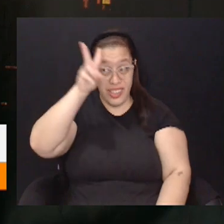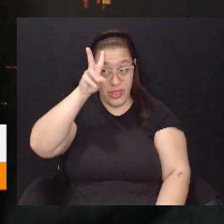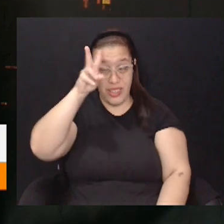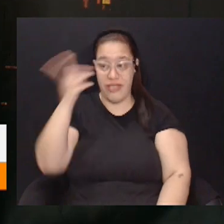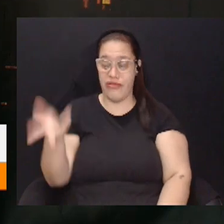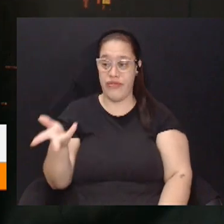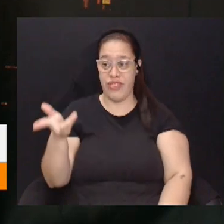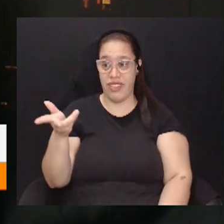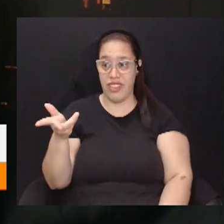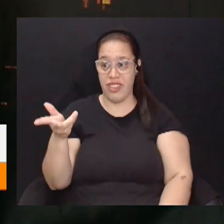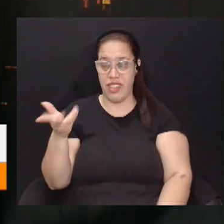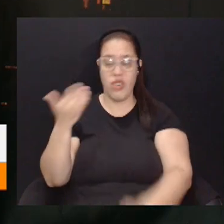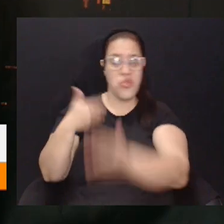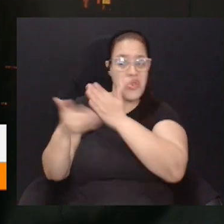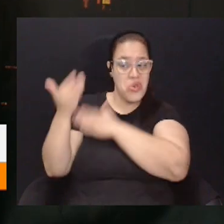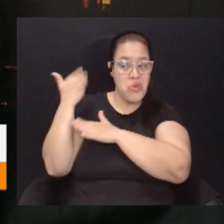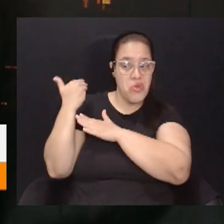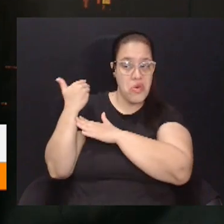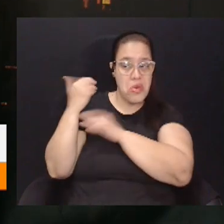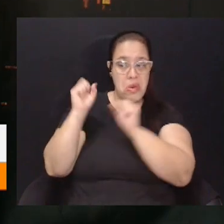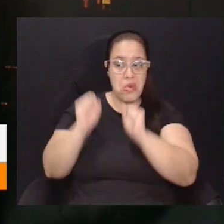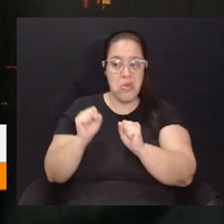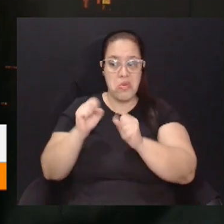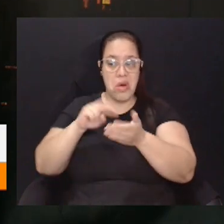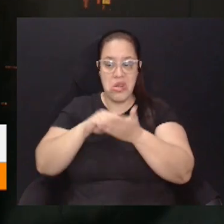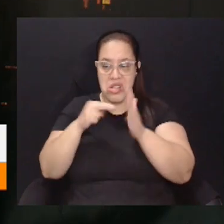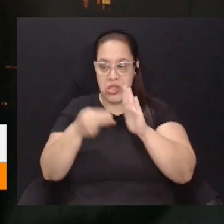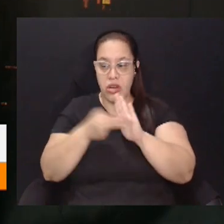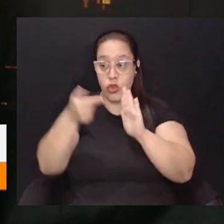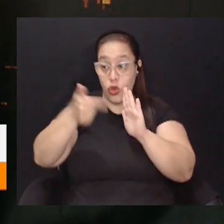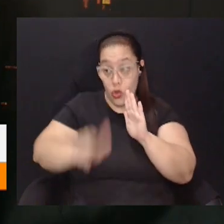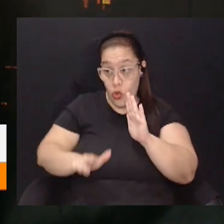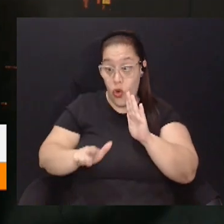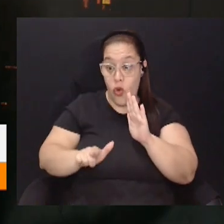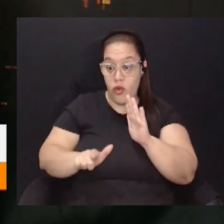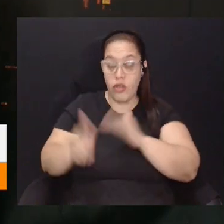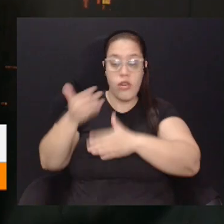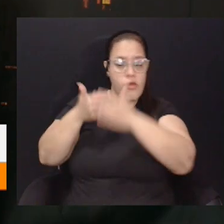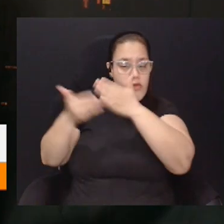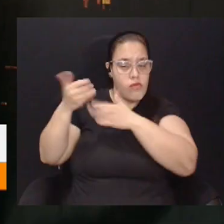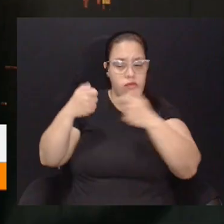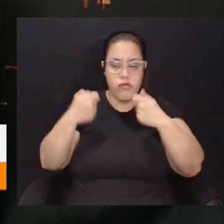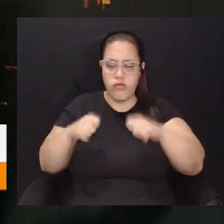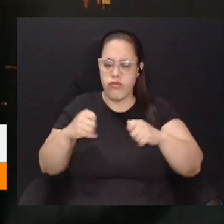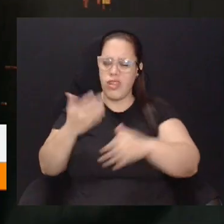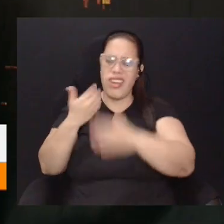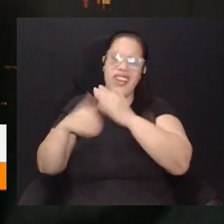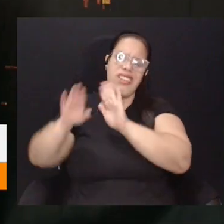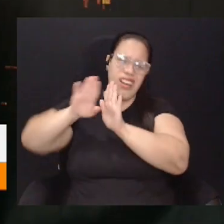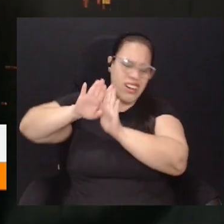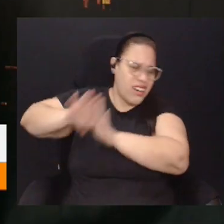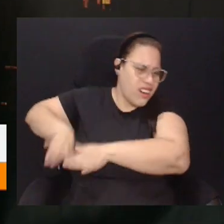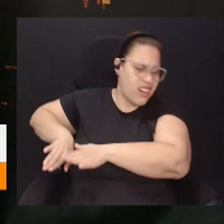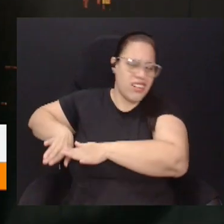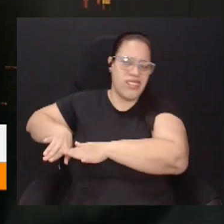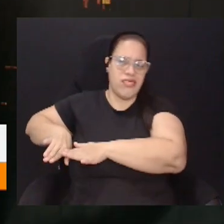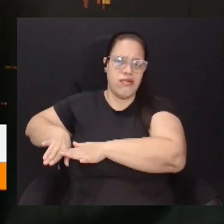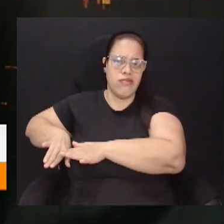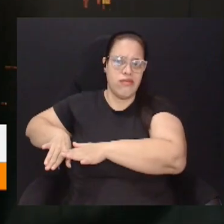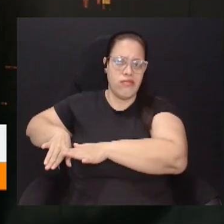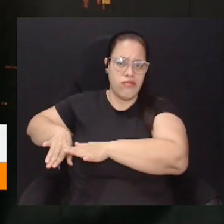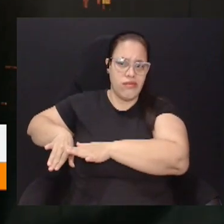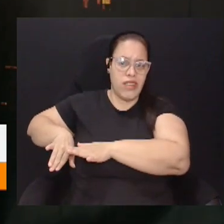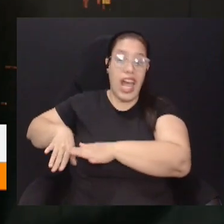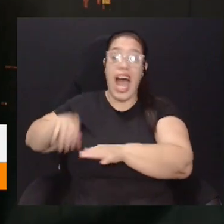lá atrás pode ser ressignificado, algo que ficou lá atrás precisa ficar lá atrás mesmo, mas a história em si,